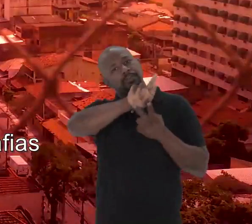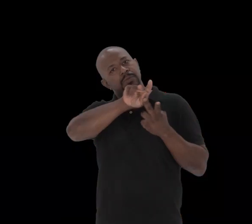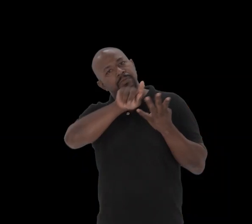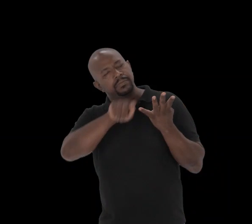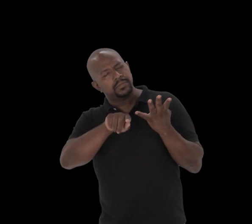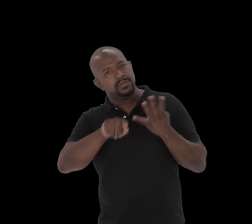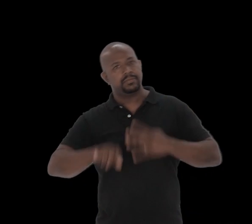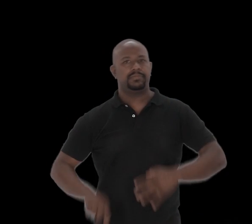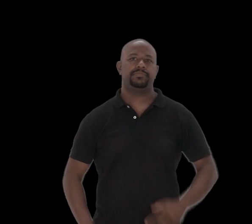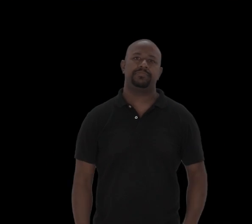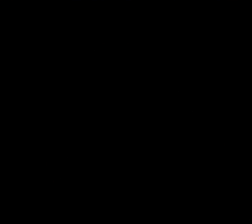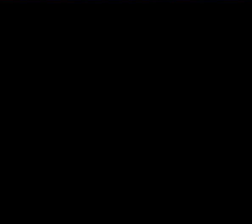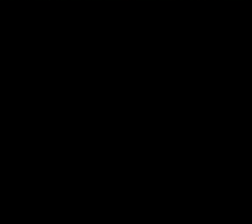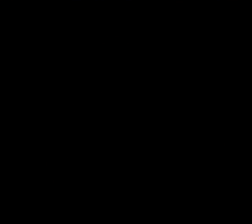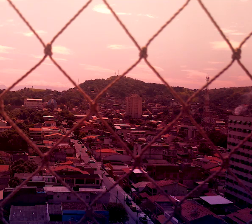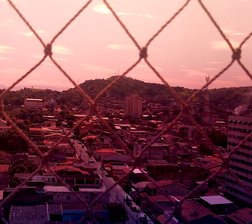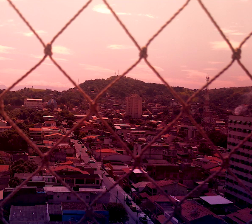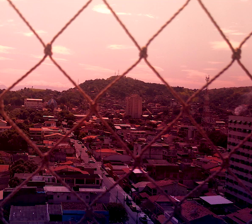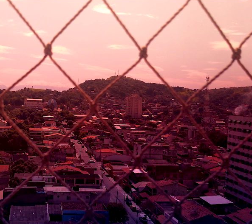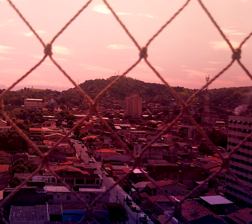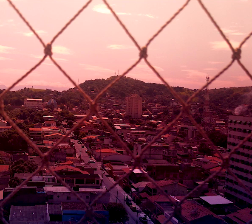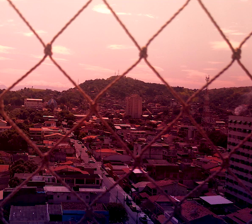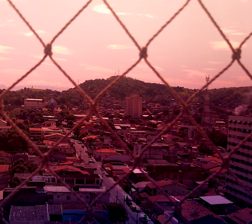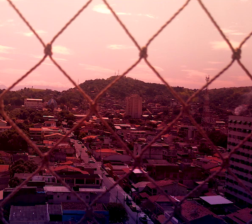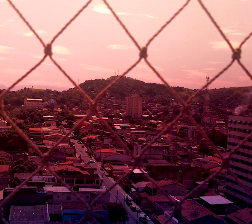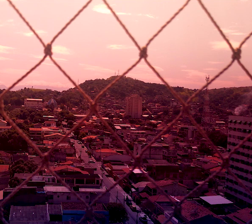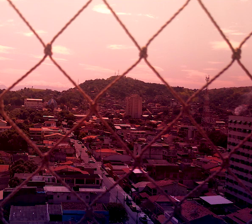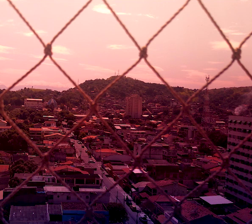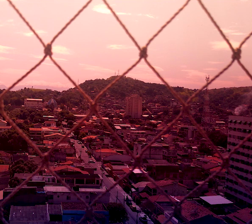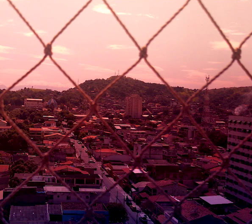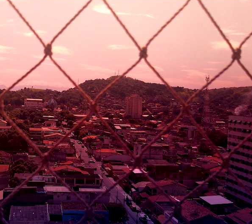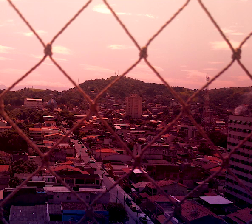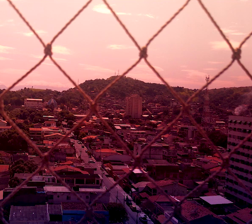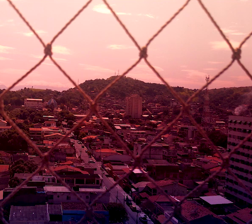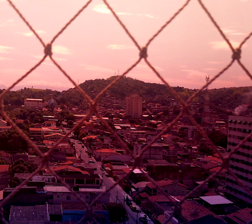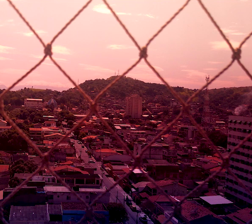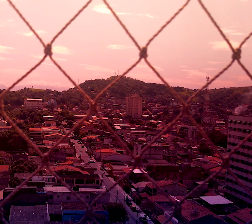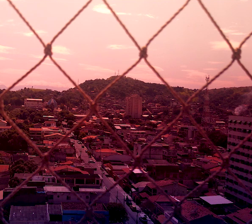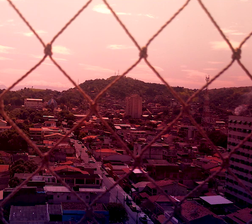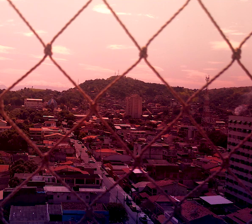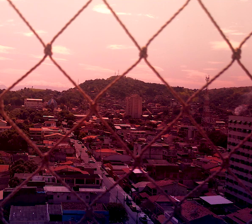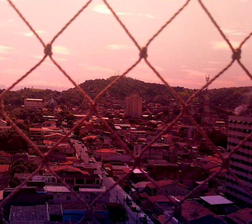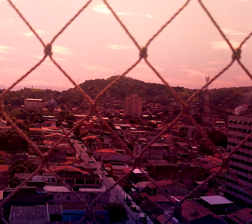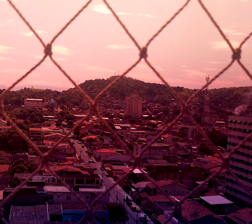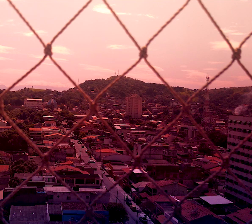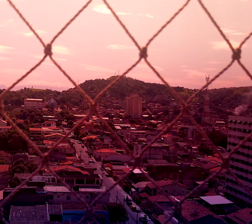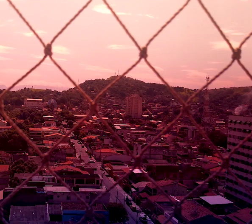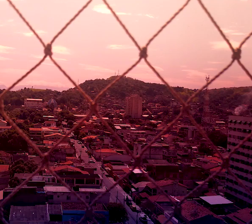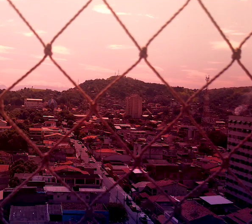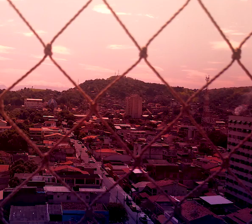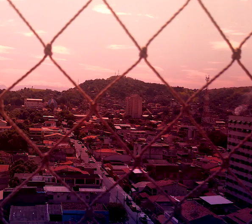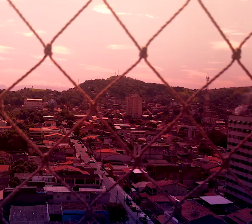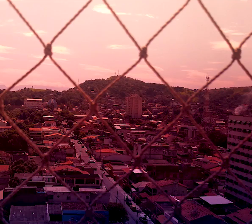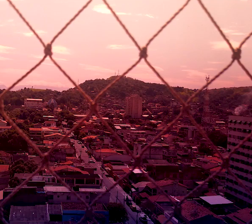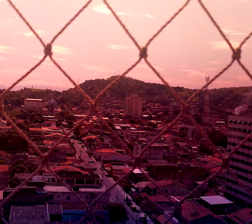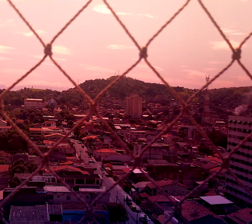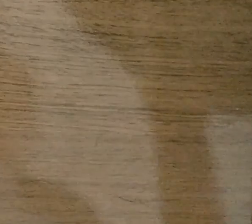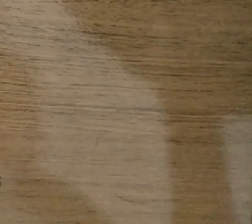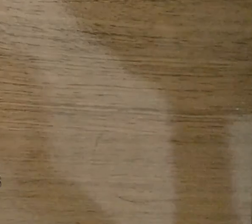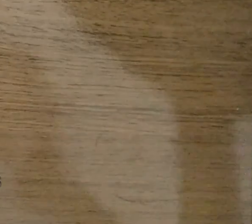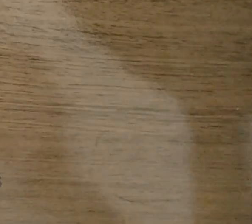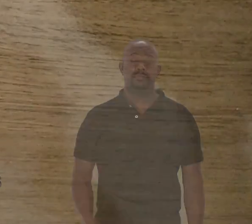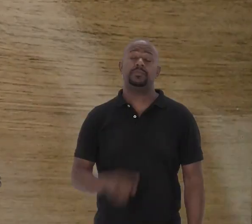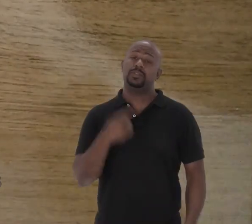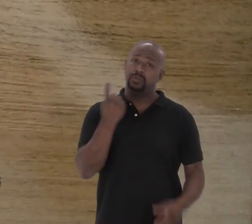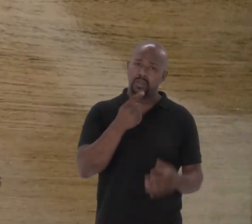fotos da panorâmica do bairro com colorações diferentes. Âmbar, violeta e em degradê, de acordo com o posicionamento do filme fotográfico diante da